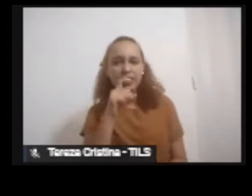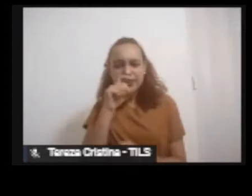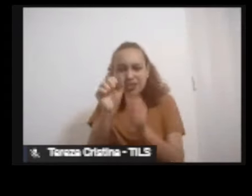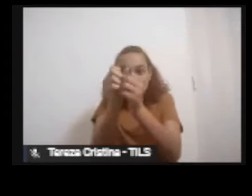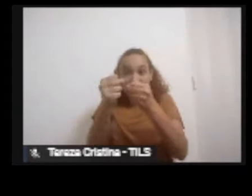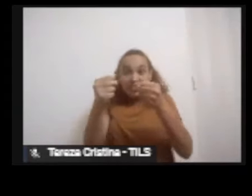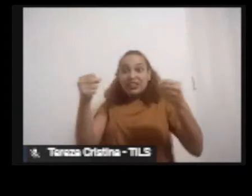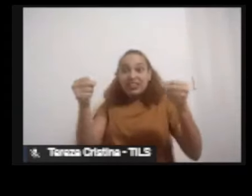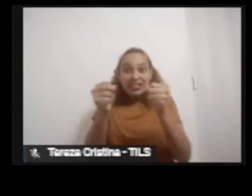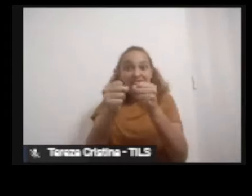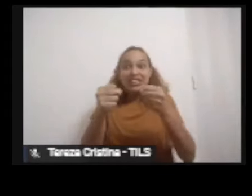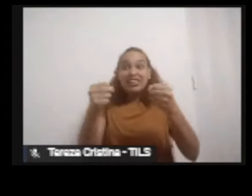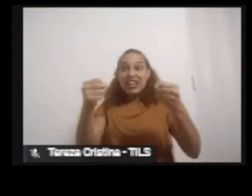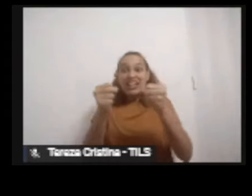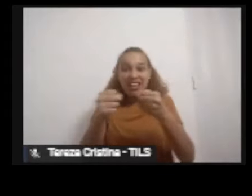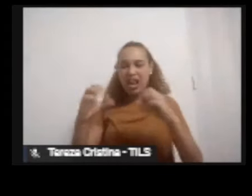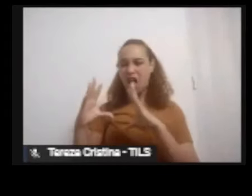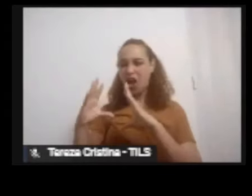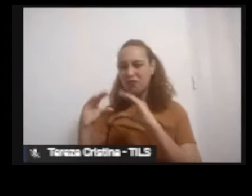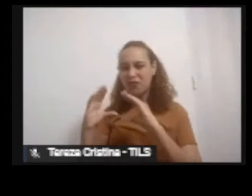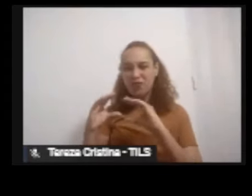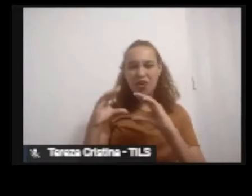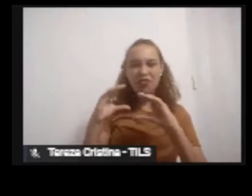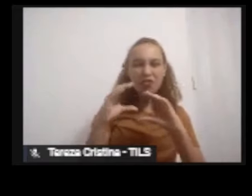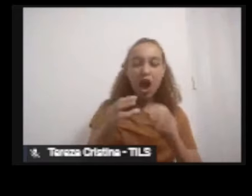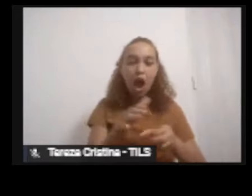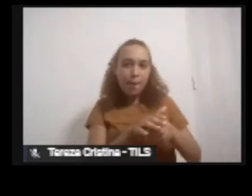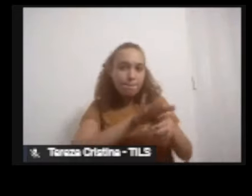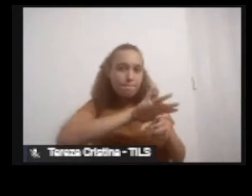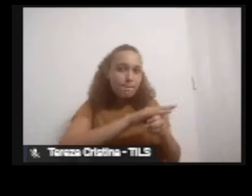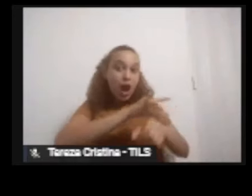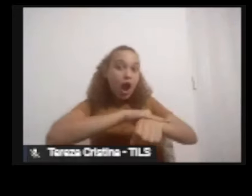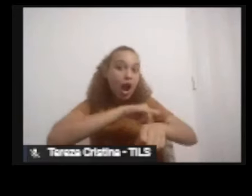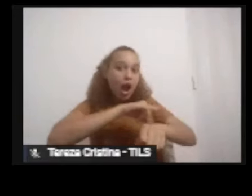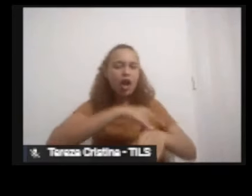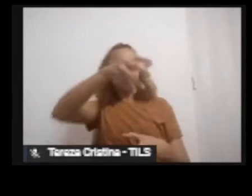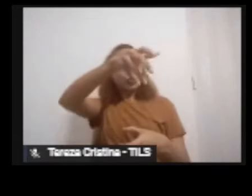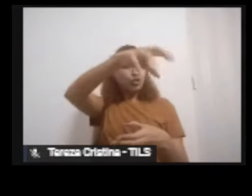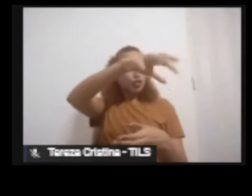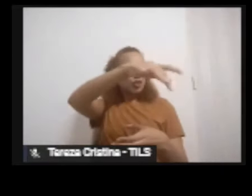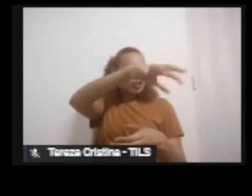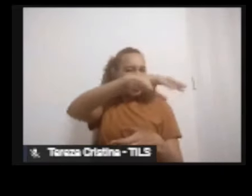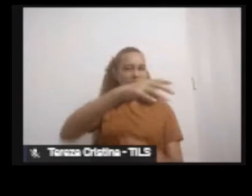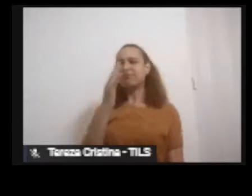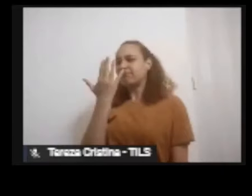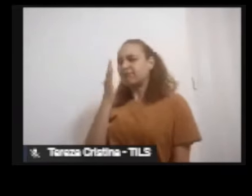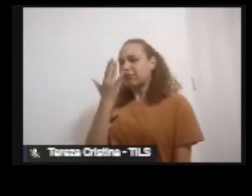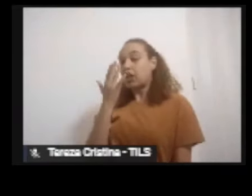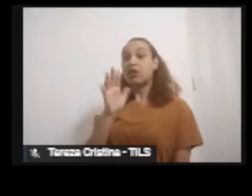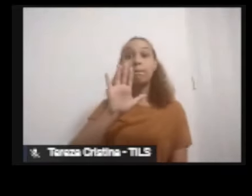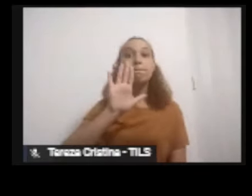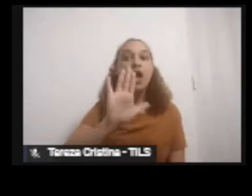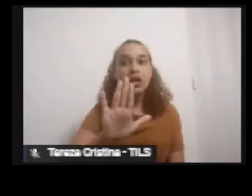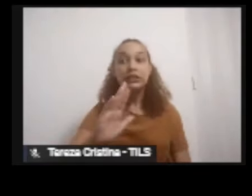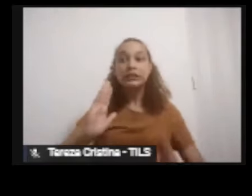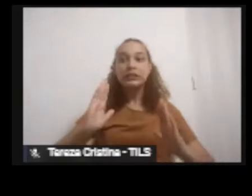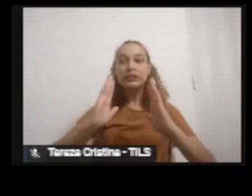almofada, lustre, lixeira, privada, espelho e torneira. Mas na casa de João